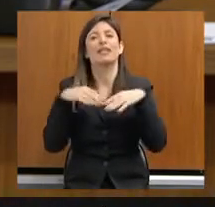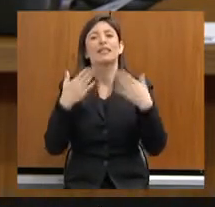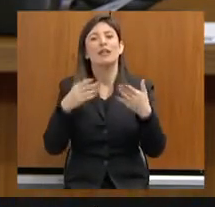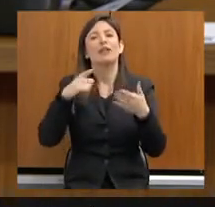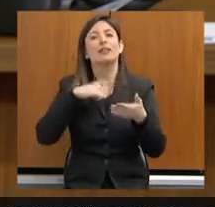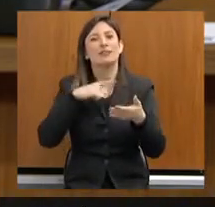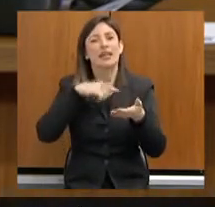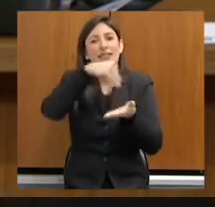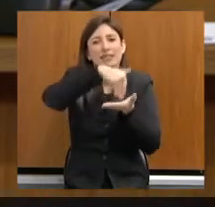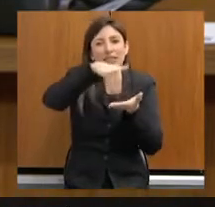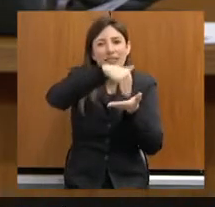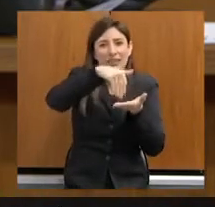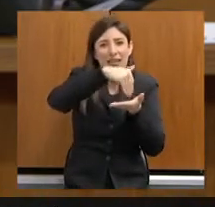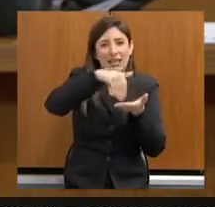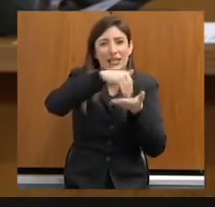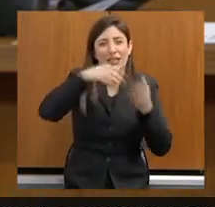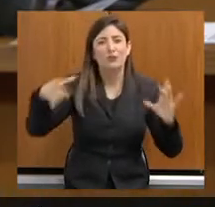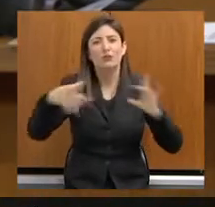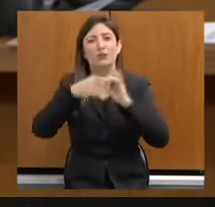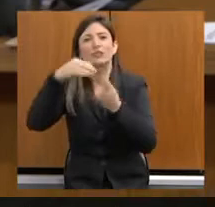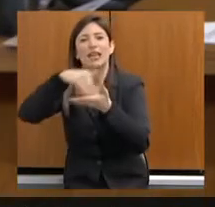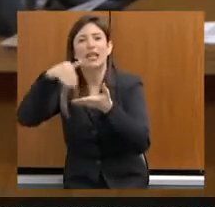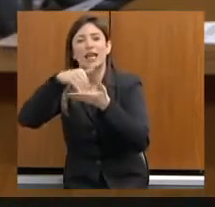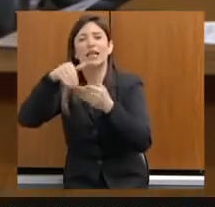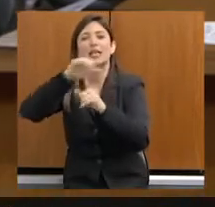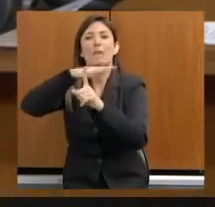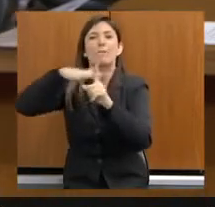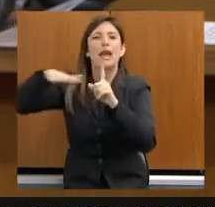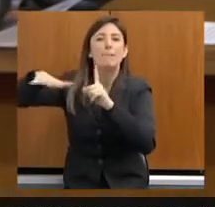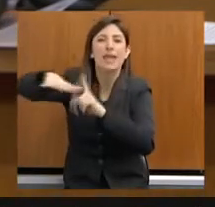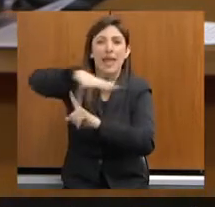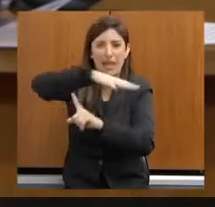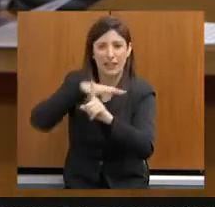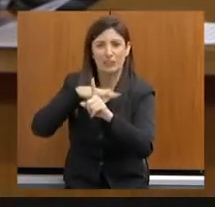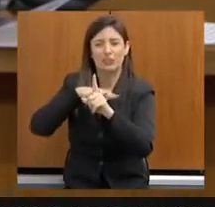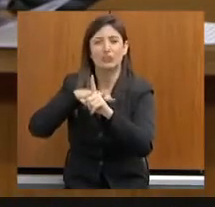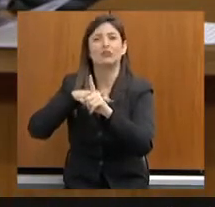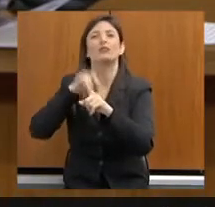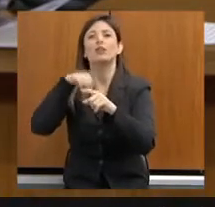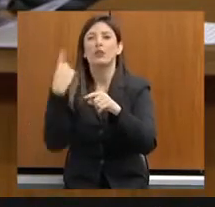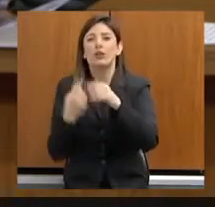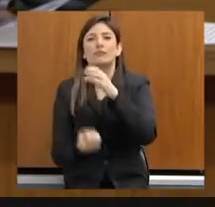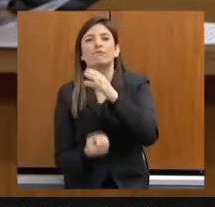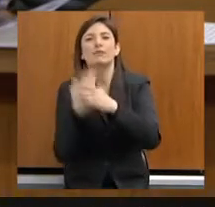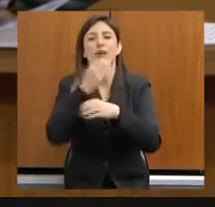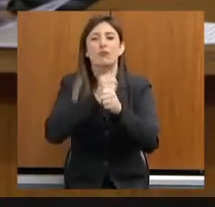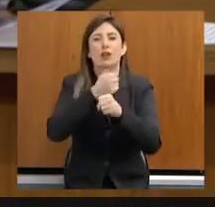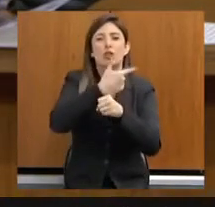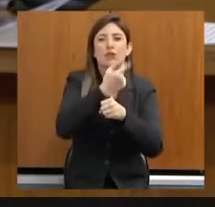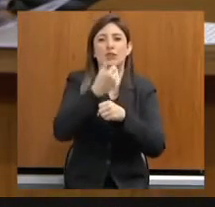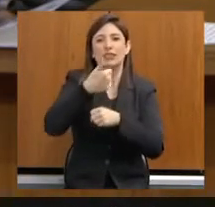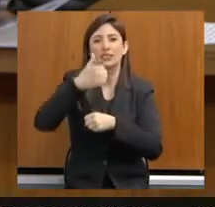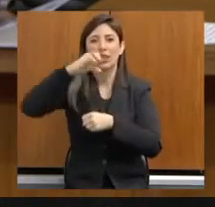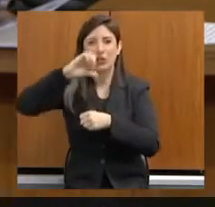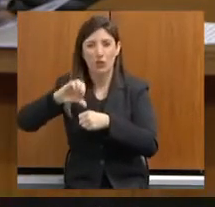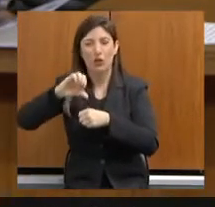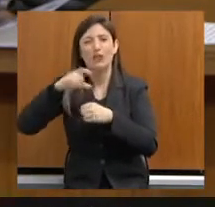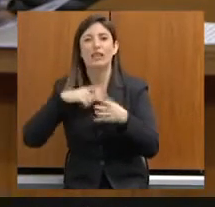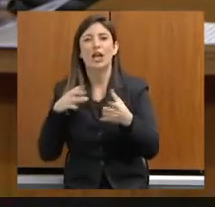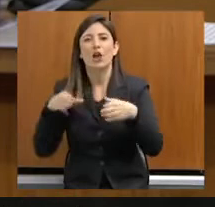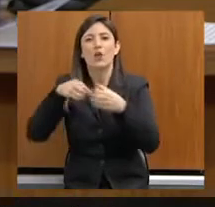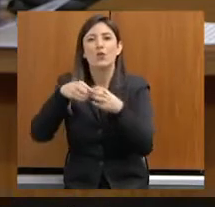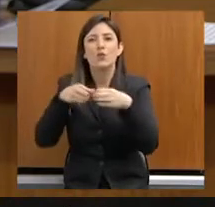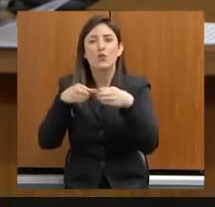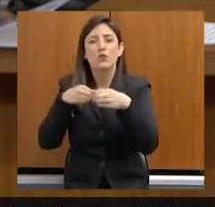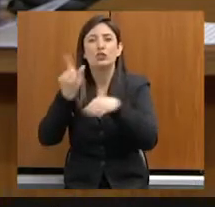nossa secretaria junto com a secretaria do meio ambiente Nós criamos em 2019 o núcleo de gestão ambiental na secretaria de agricultura